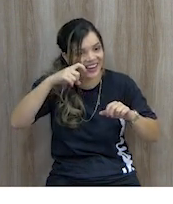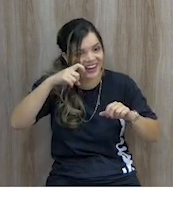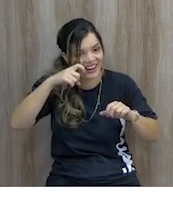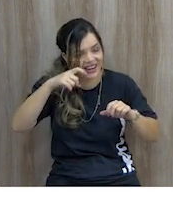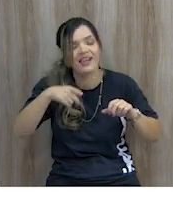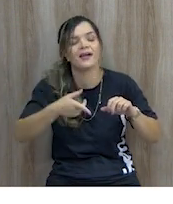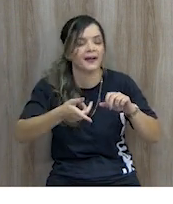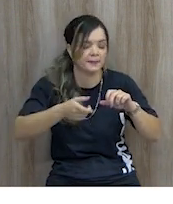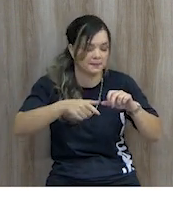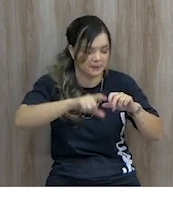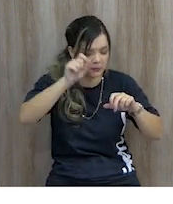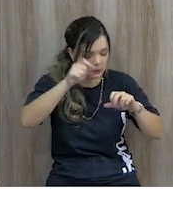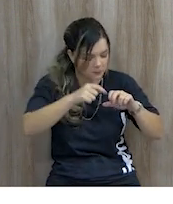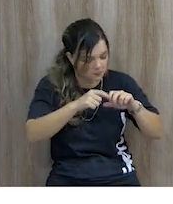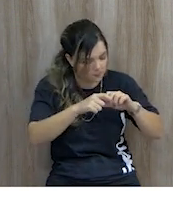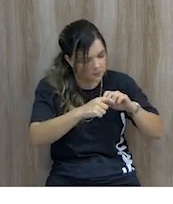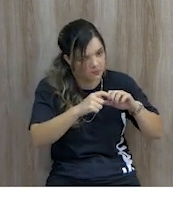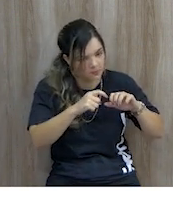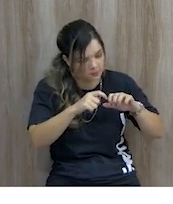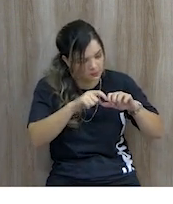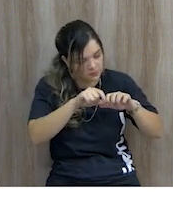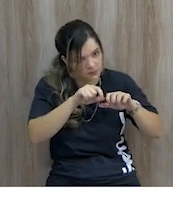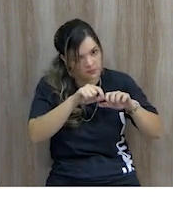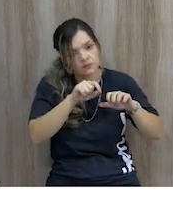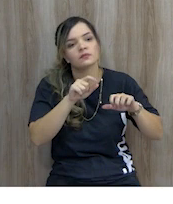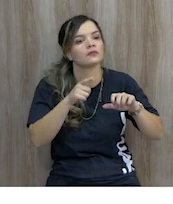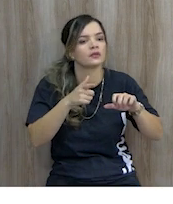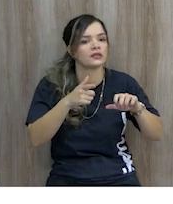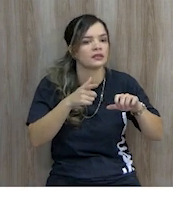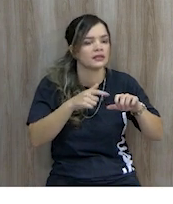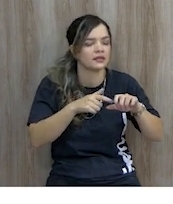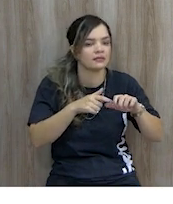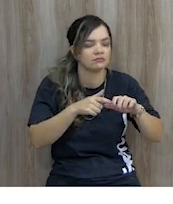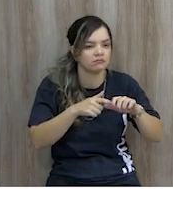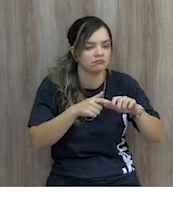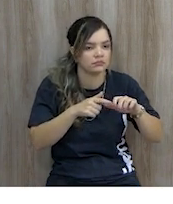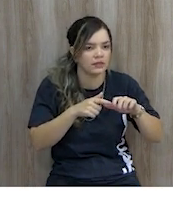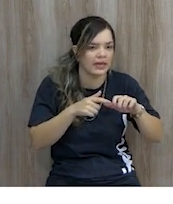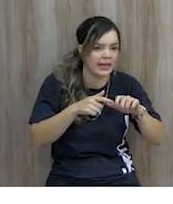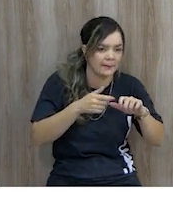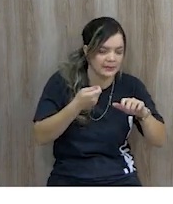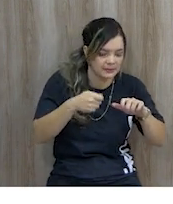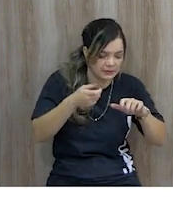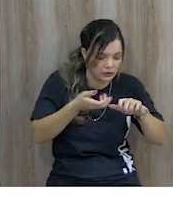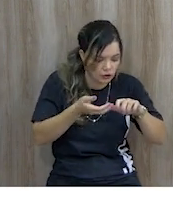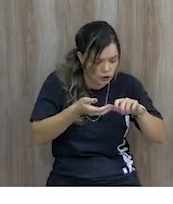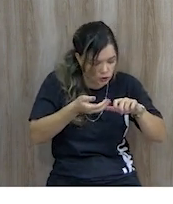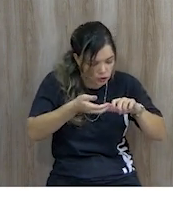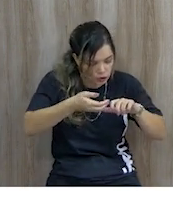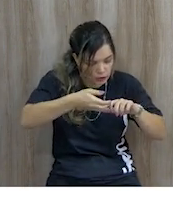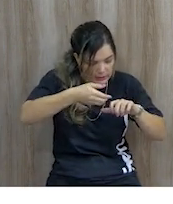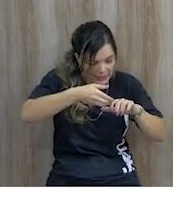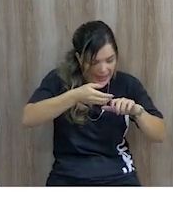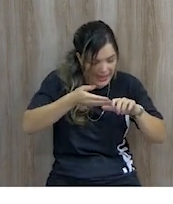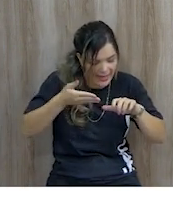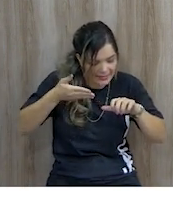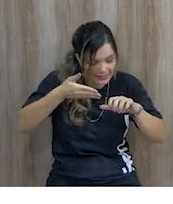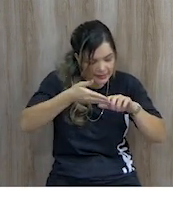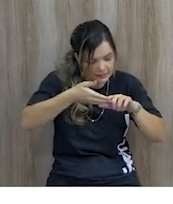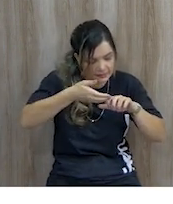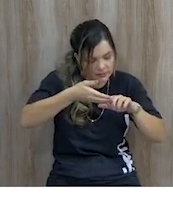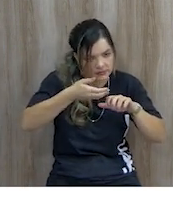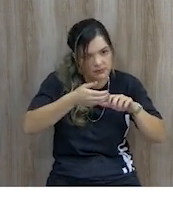incisões da junção esmalte-cemento até a margem gengival do dente vizinho. Percebam que essas incisões